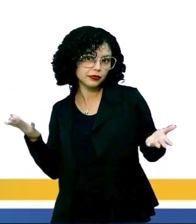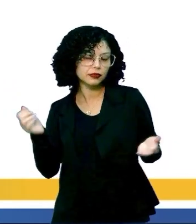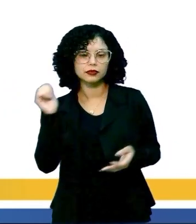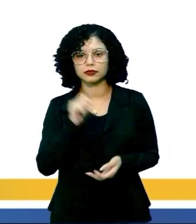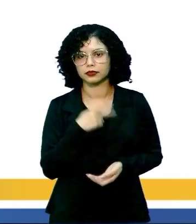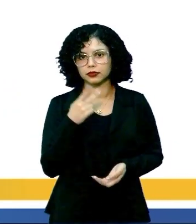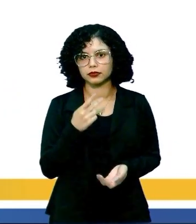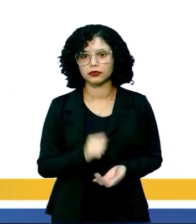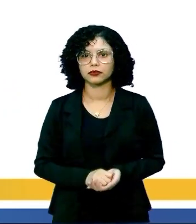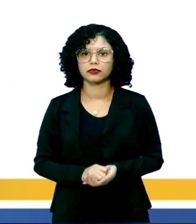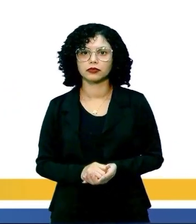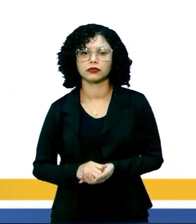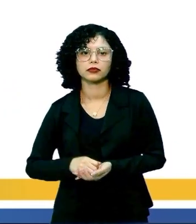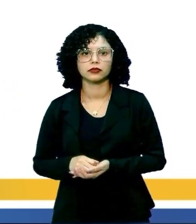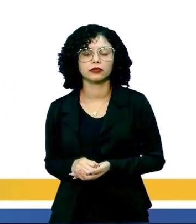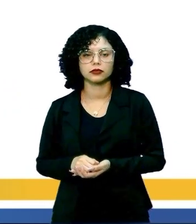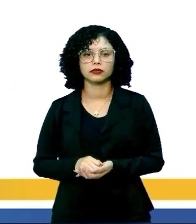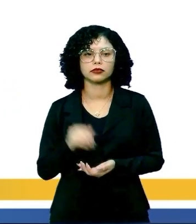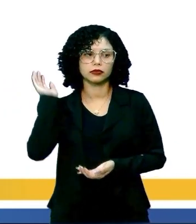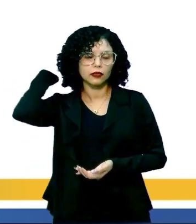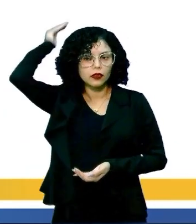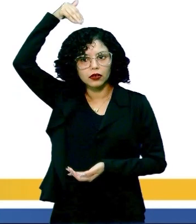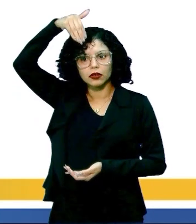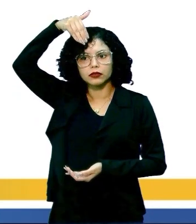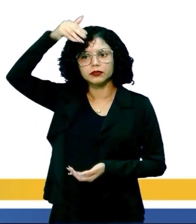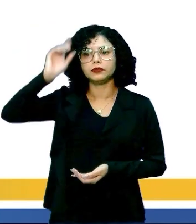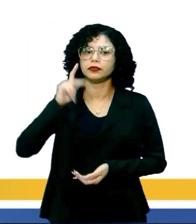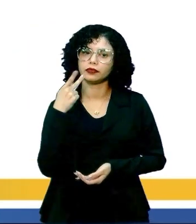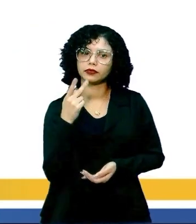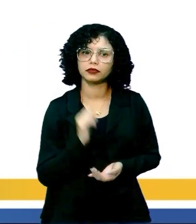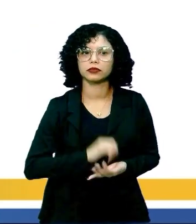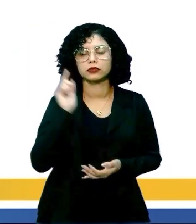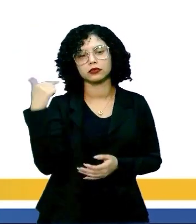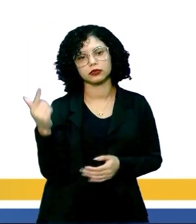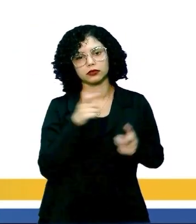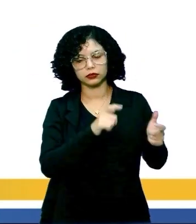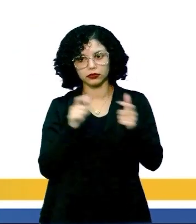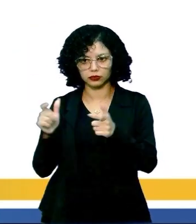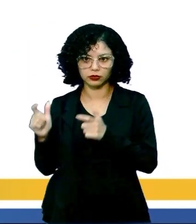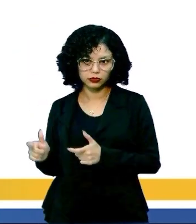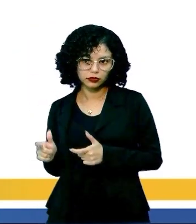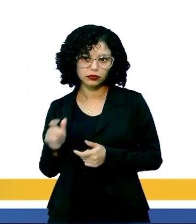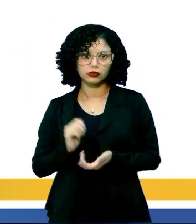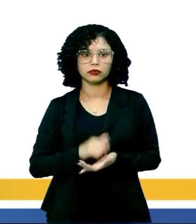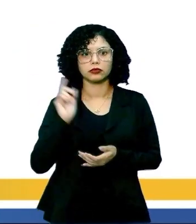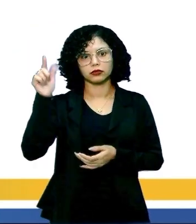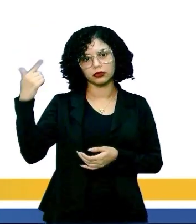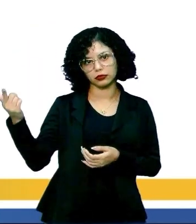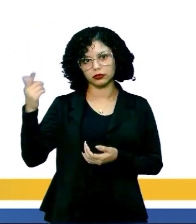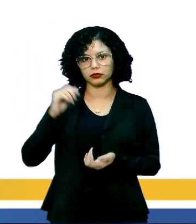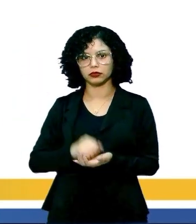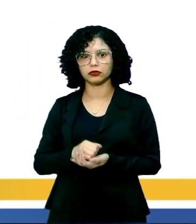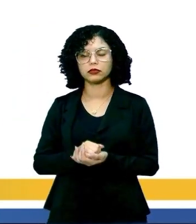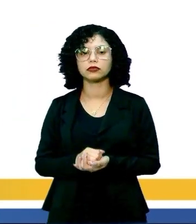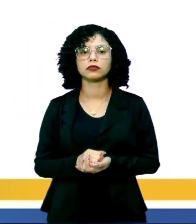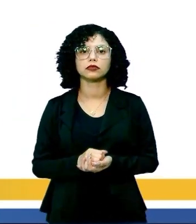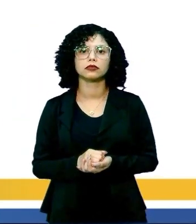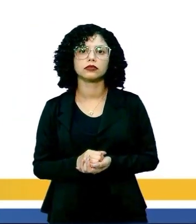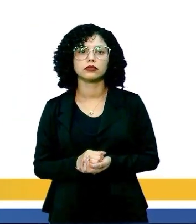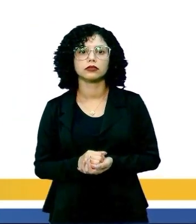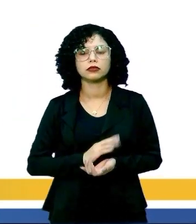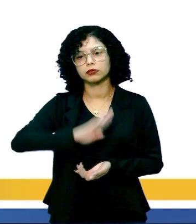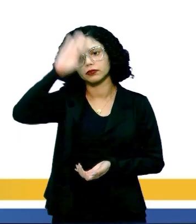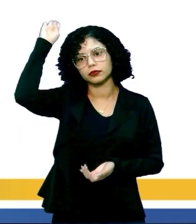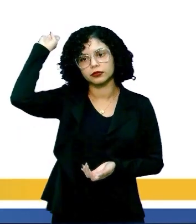né? E que a república ela se origina em outro lugar, ela se origina lá na Roma Antiga.